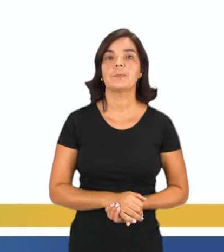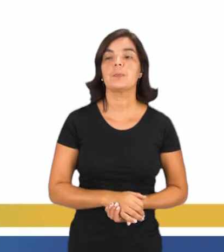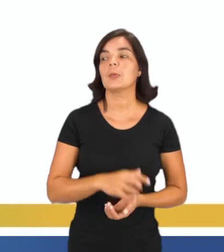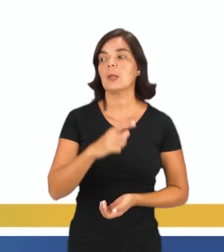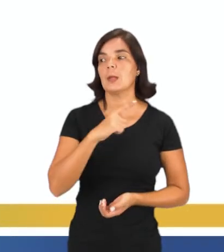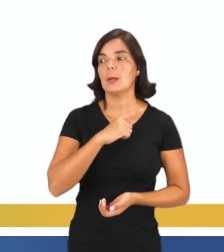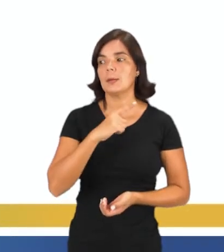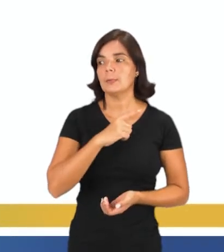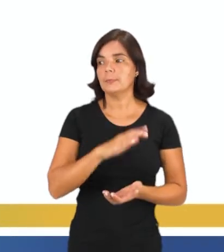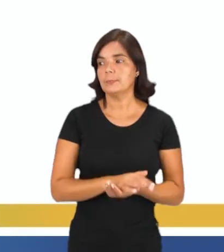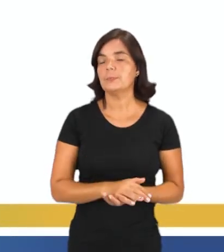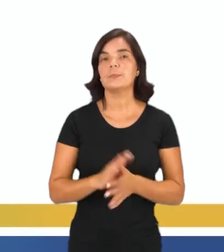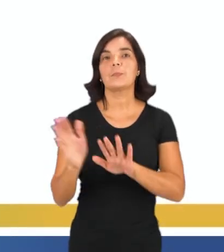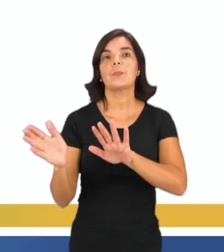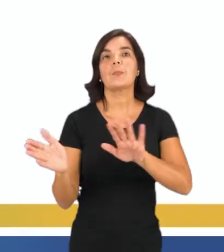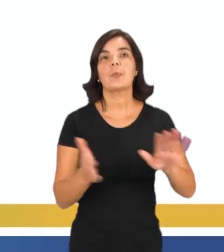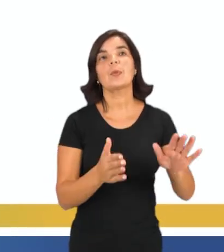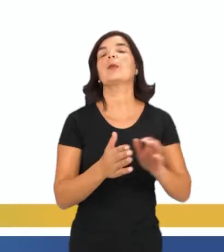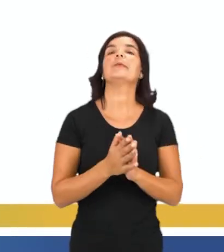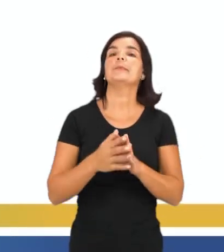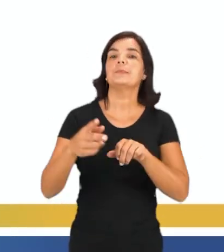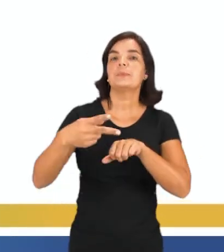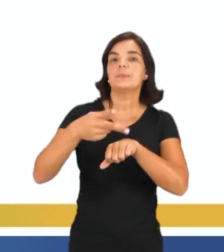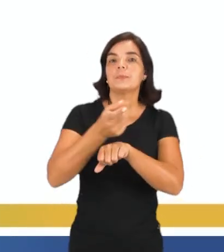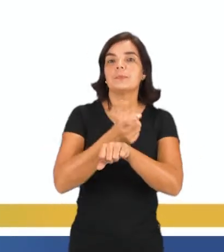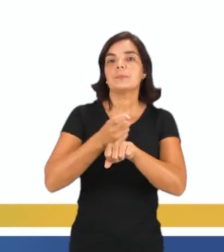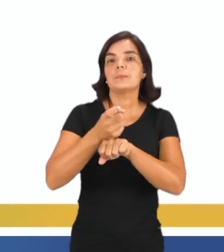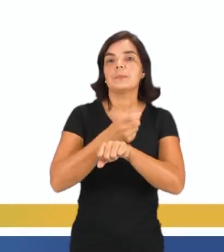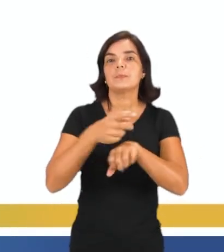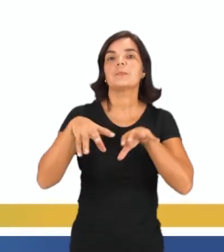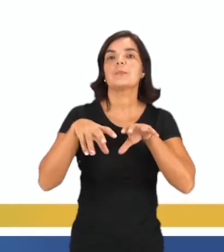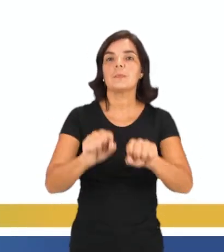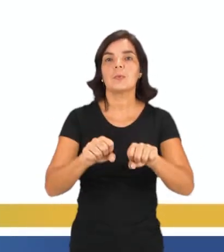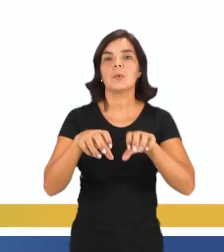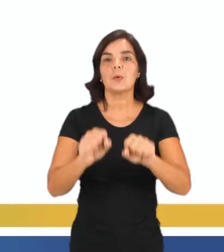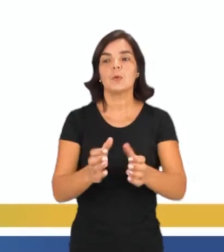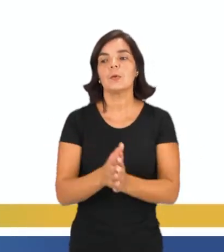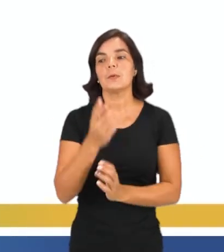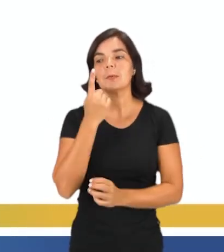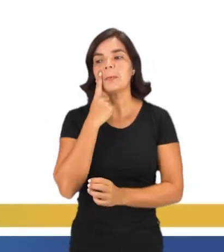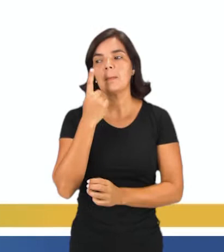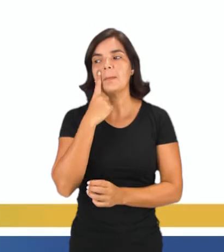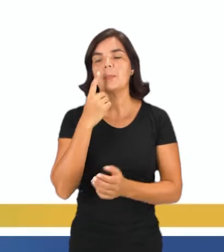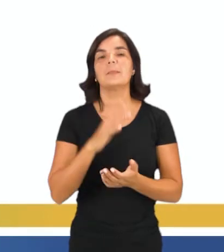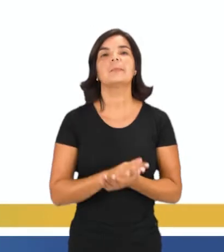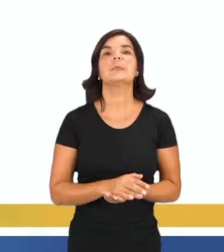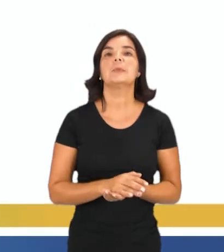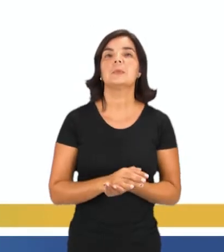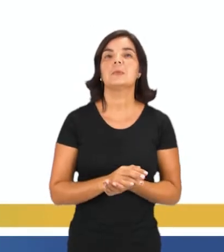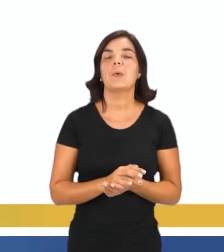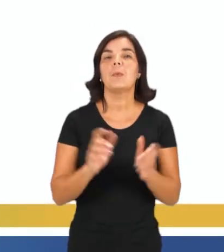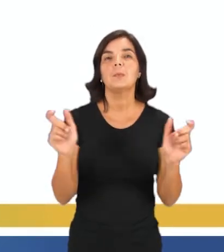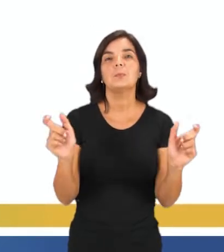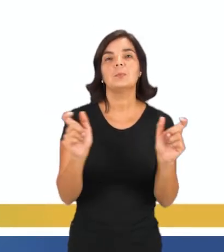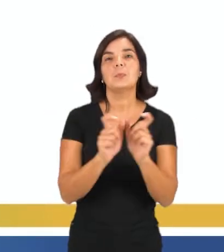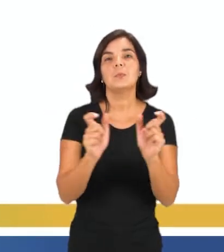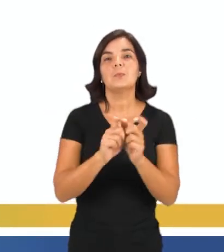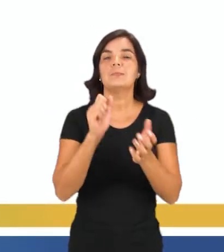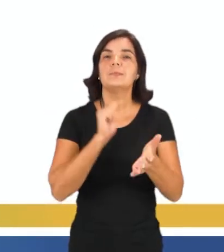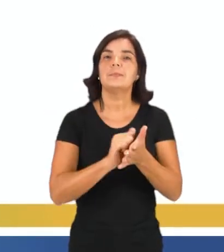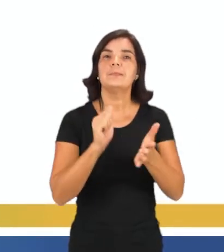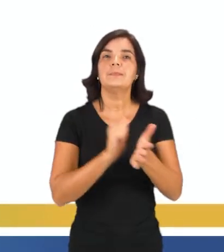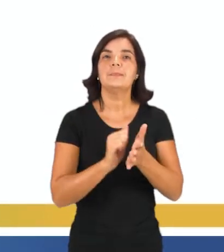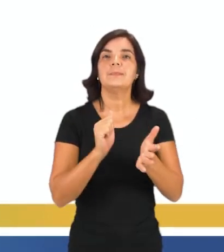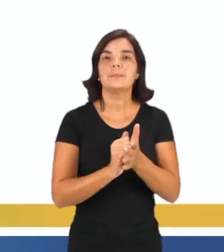uma noção, essa é a tabelinha dos adjetivos possessivos. Como vocês podem ver, eles são menores na forma da